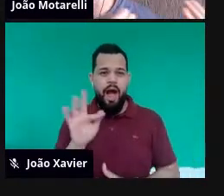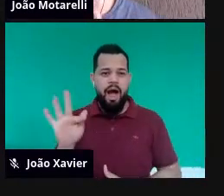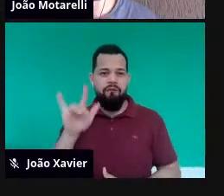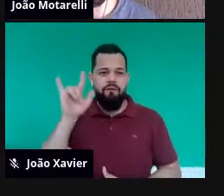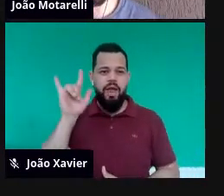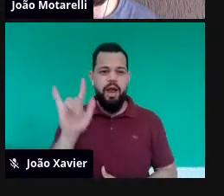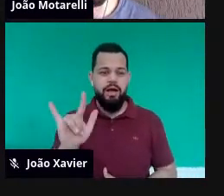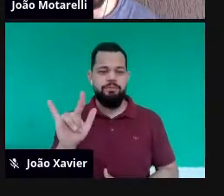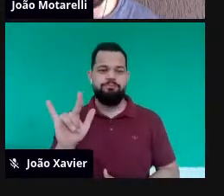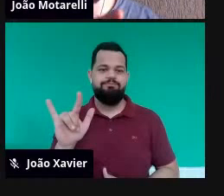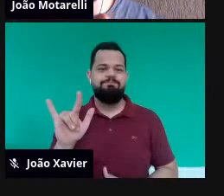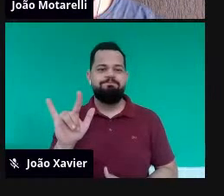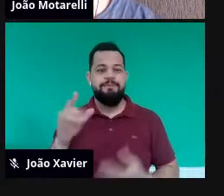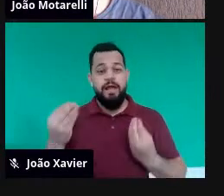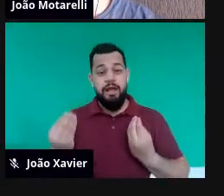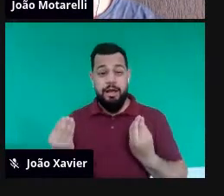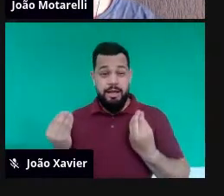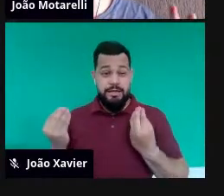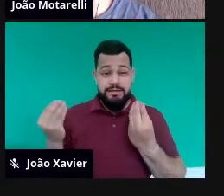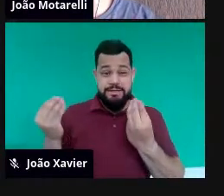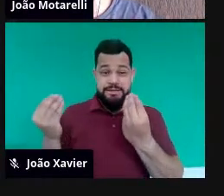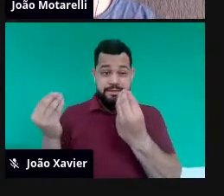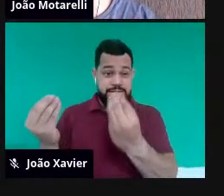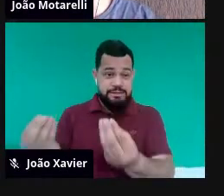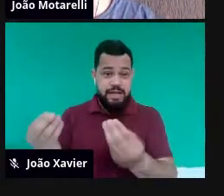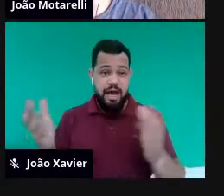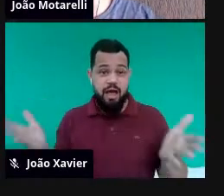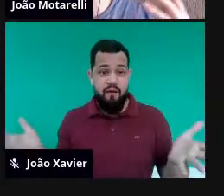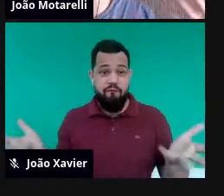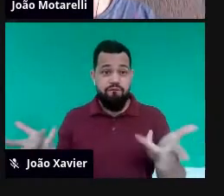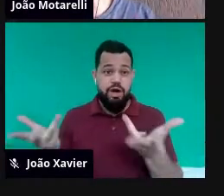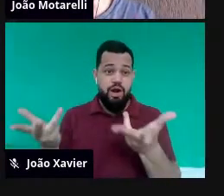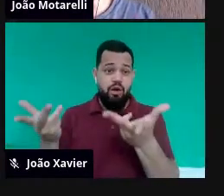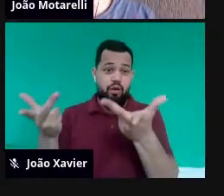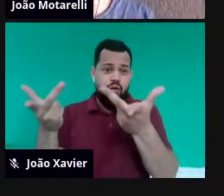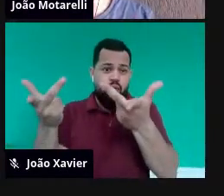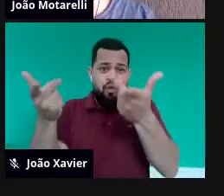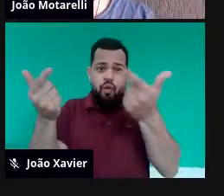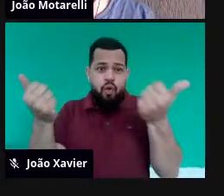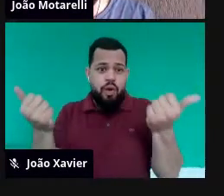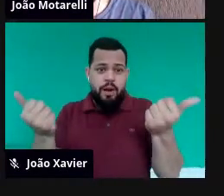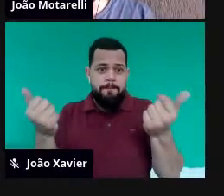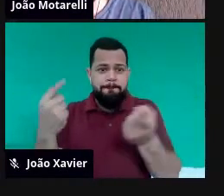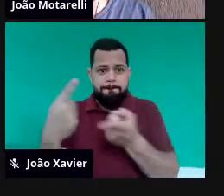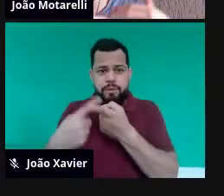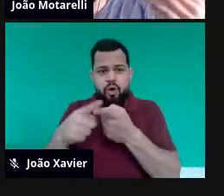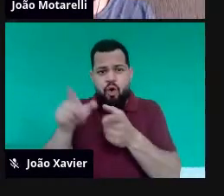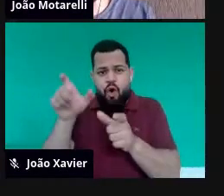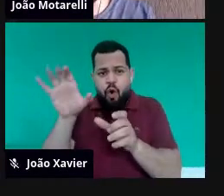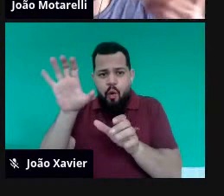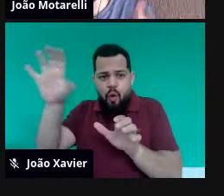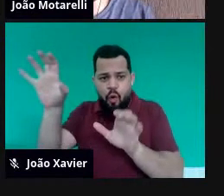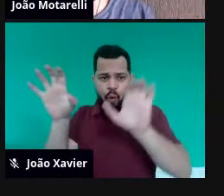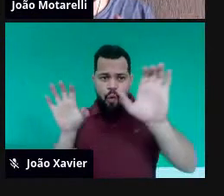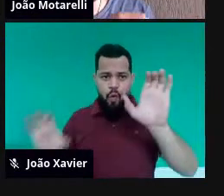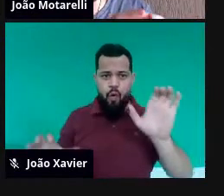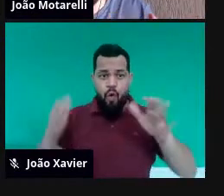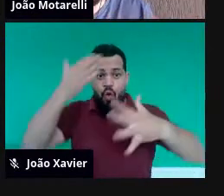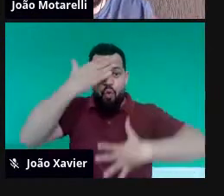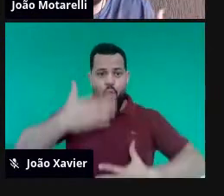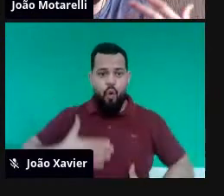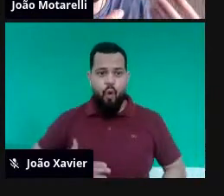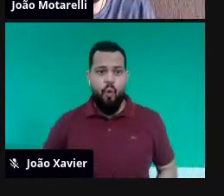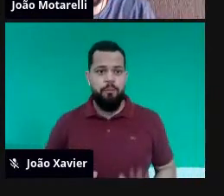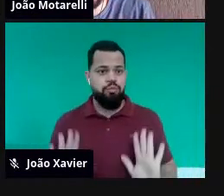um enaltecimento de partes do corpo desse indivíduo, mas o indivíduo não é visto como um todo, ele é visto pelo corpo que ele apresenta,